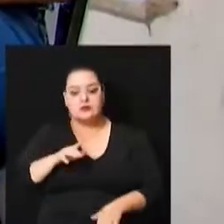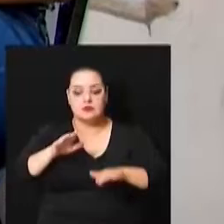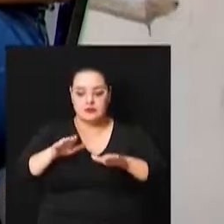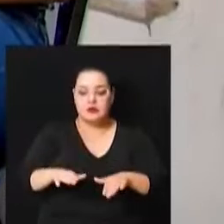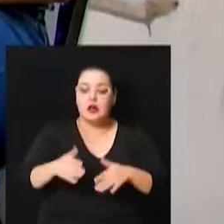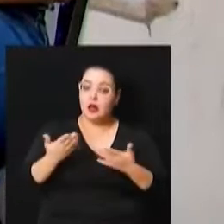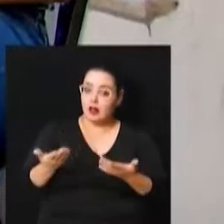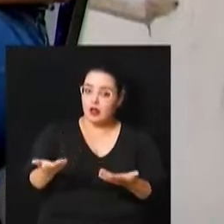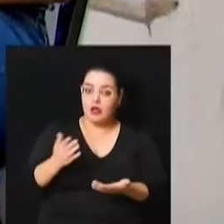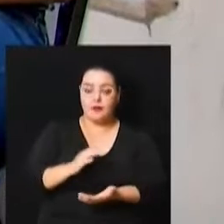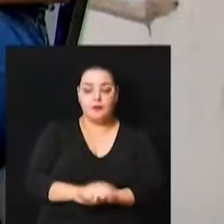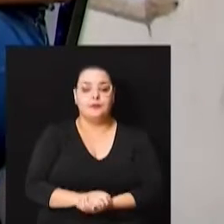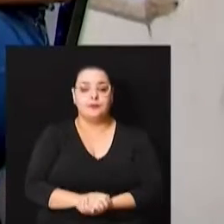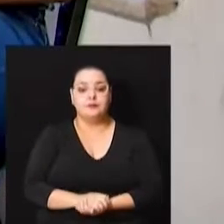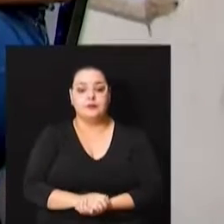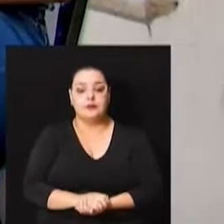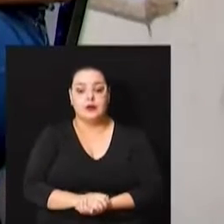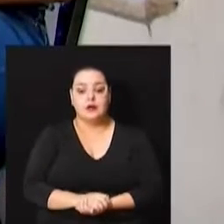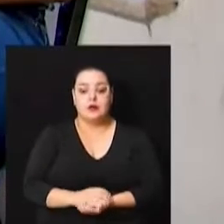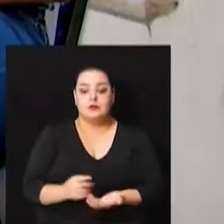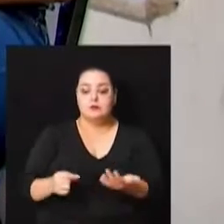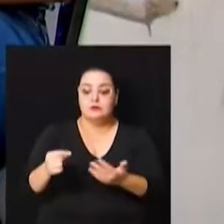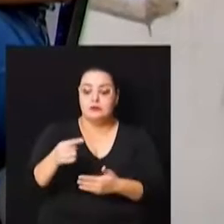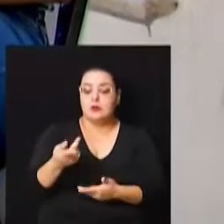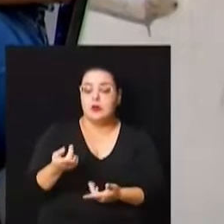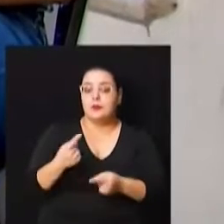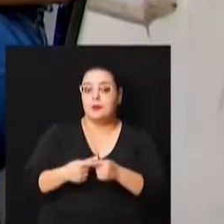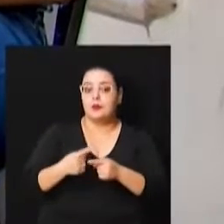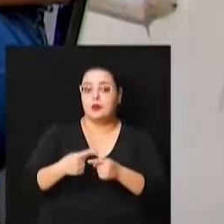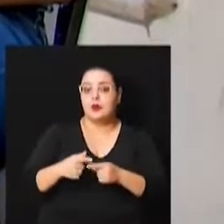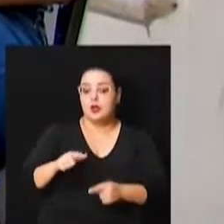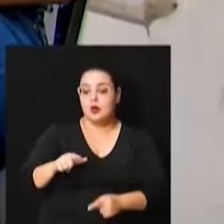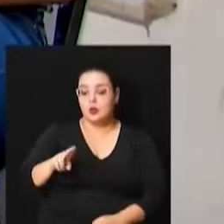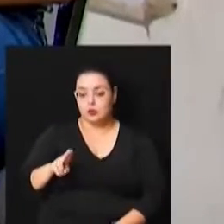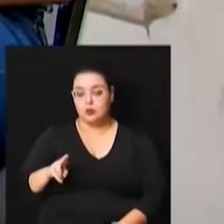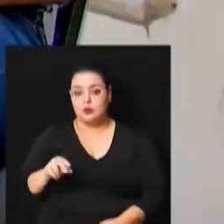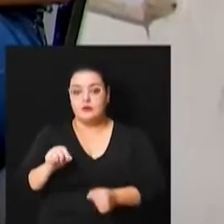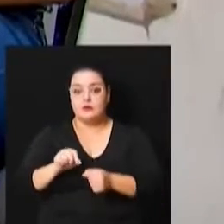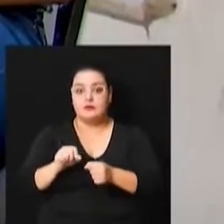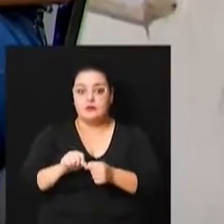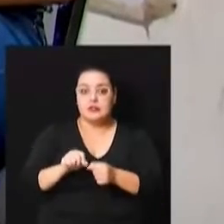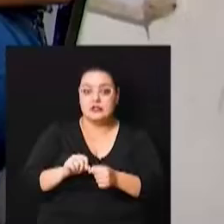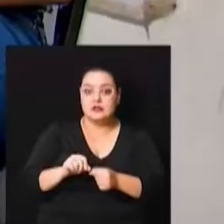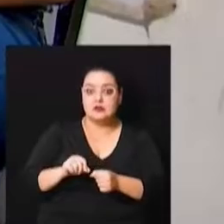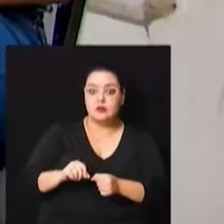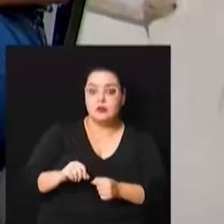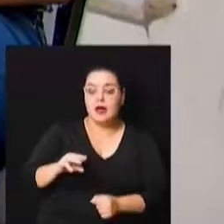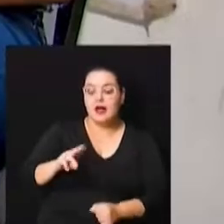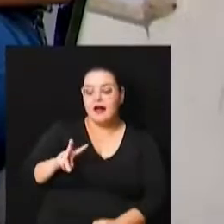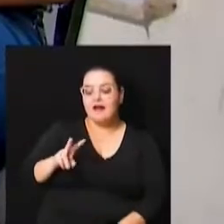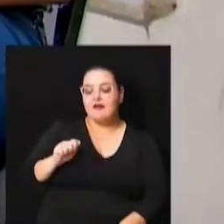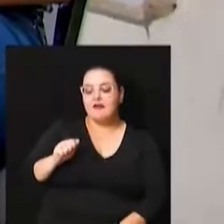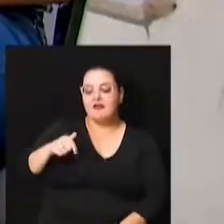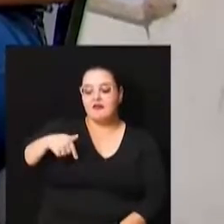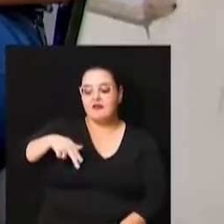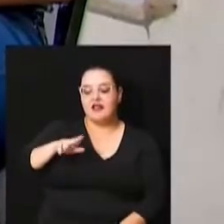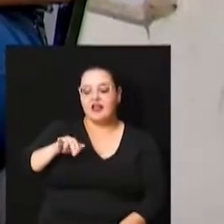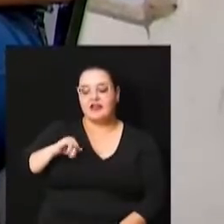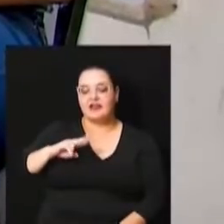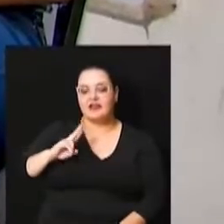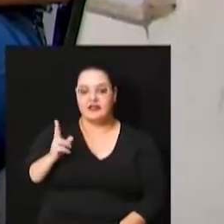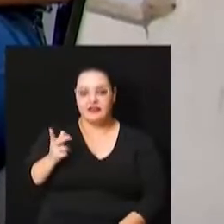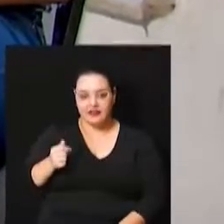manter. Eu cheguei nesse ponto porque, não é, a Lu está inclusive fazendo uma vaquinha virtual, embora